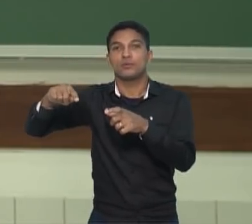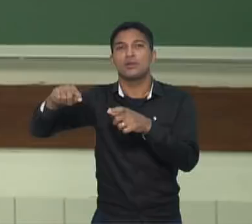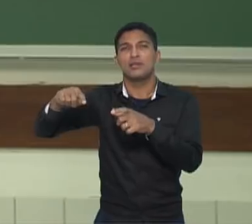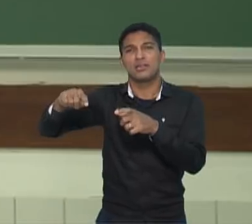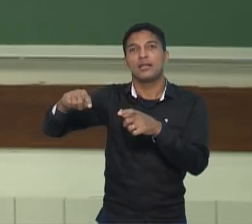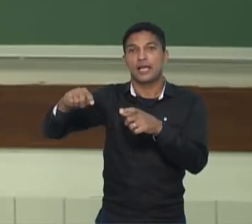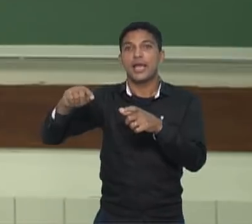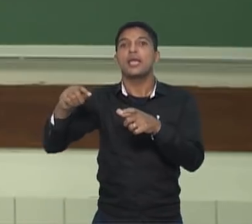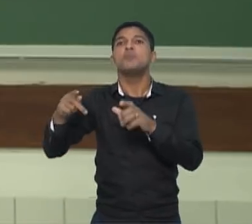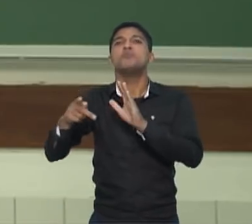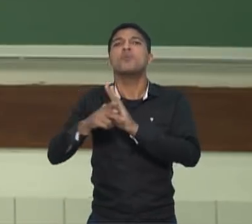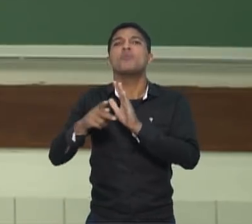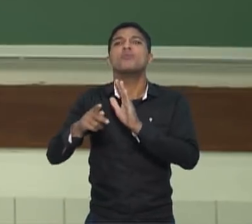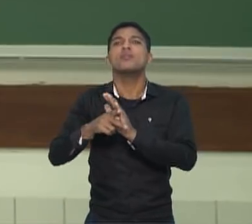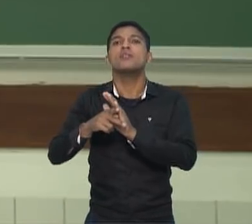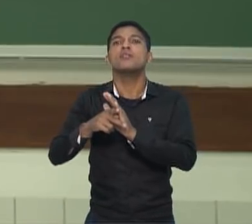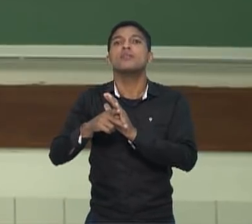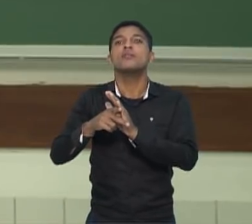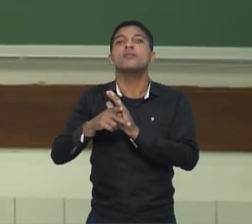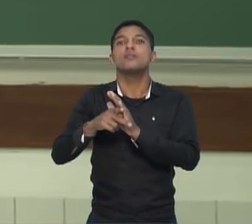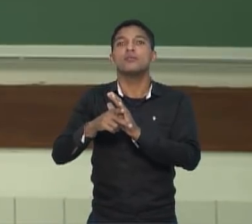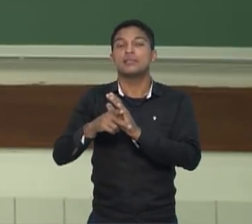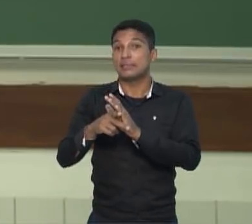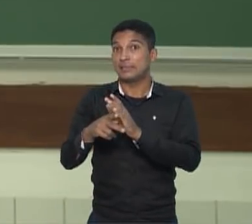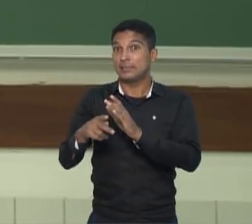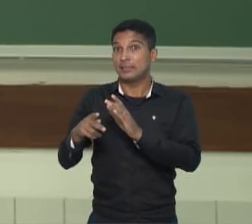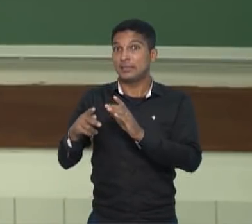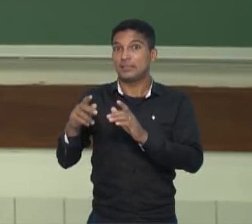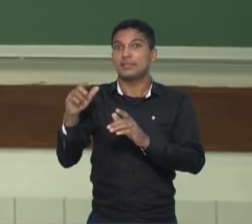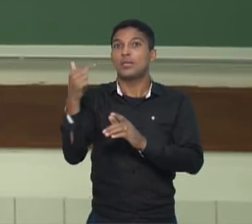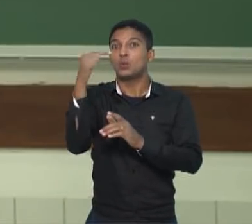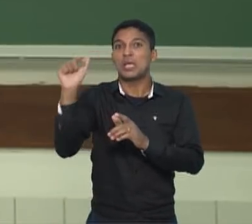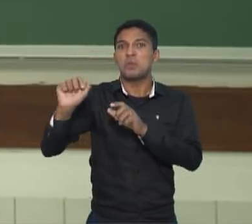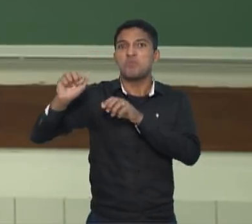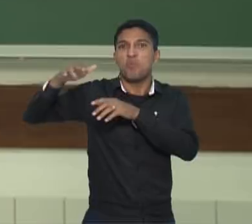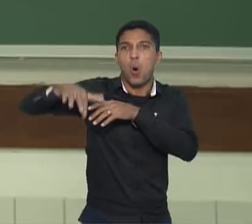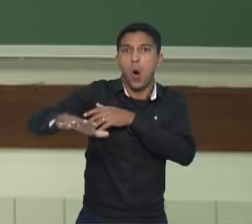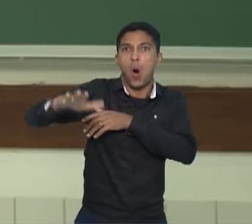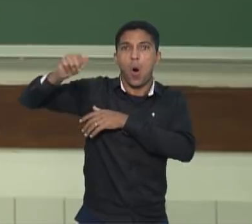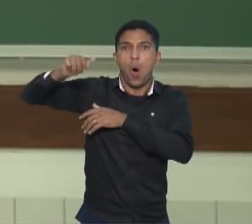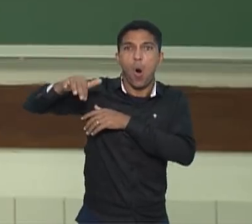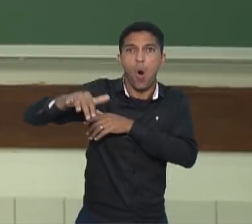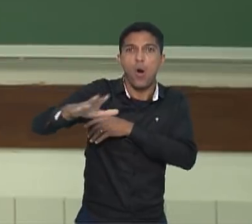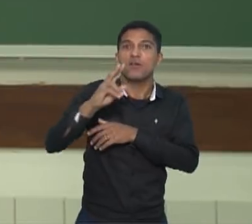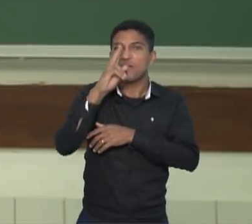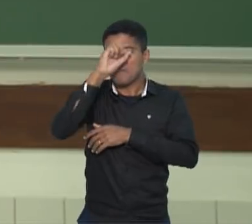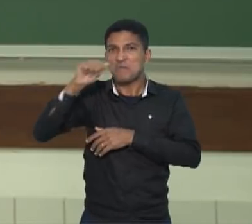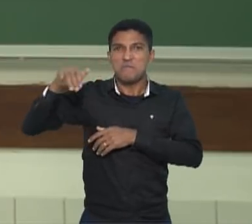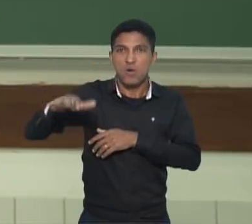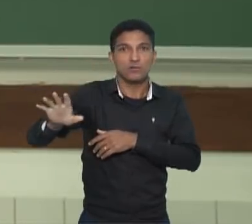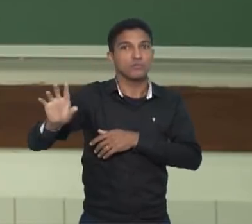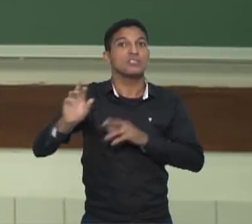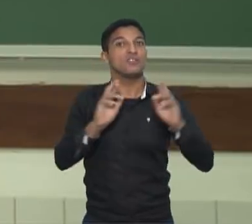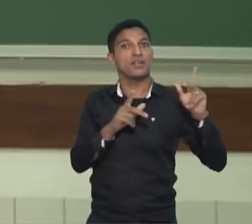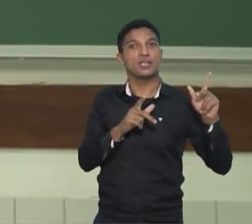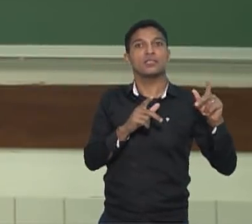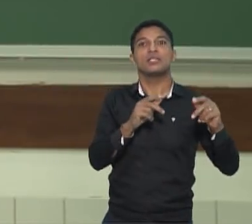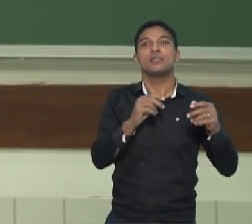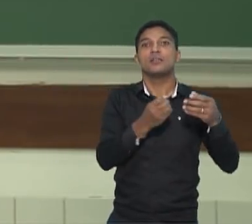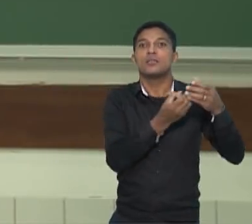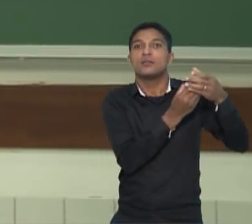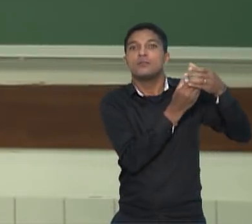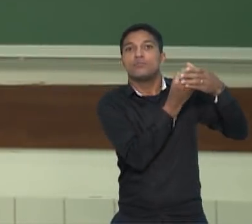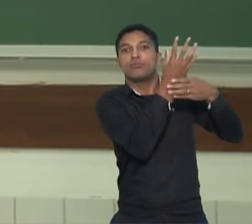de reservatório, e eles acabam não tendo tanta correnteza, força, quanto um rio, porque ele geralmente